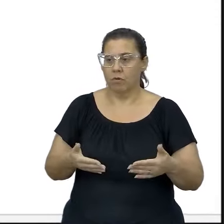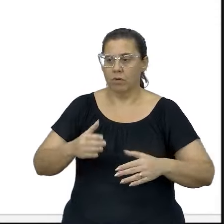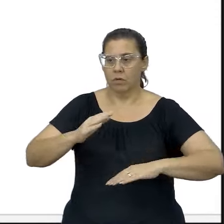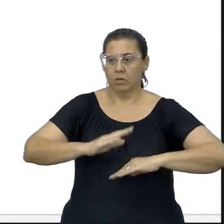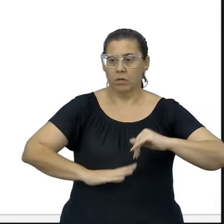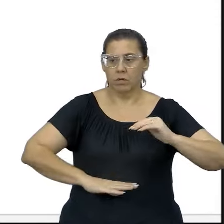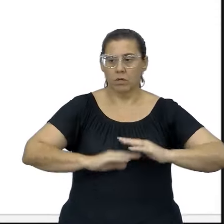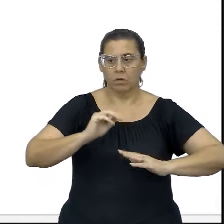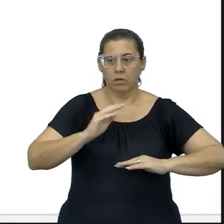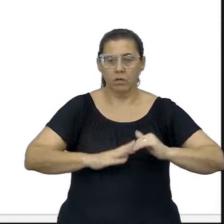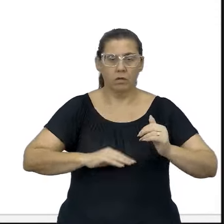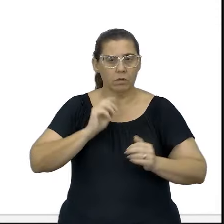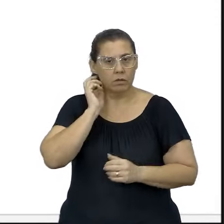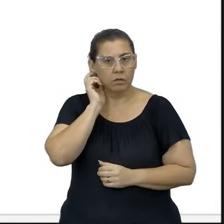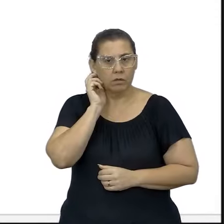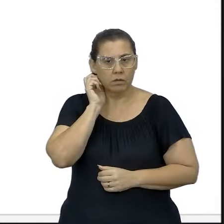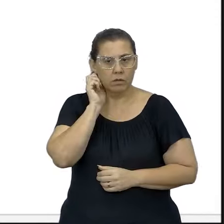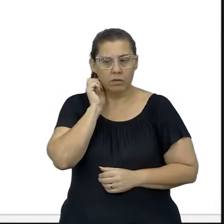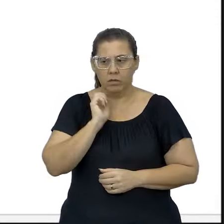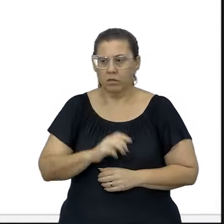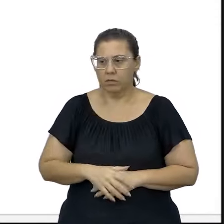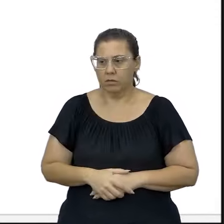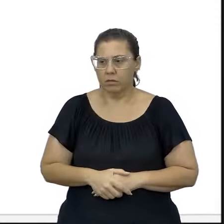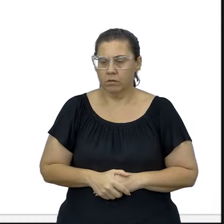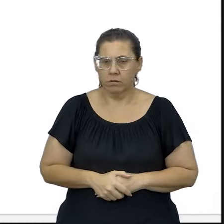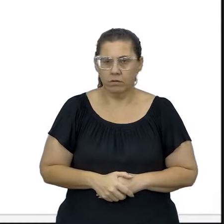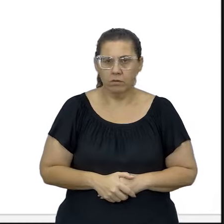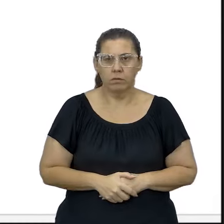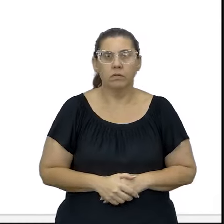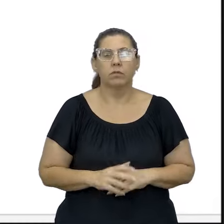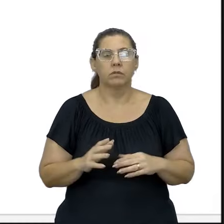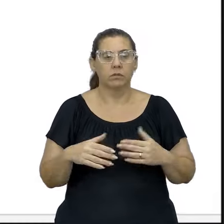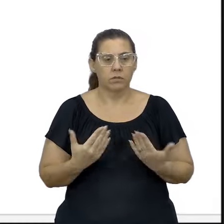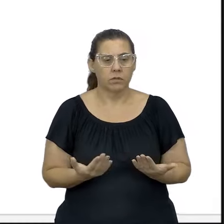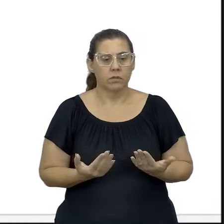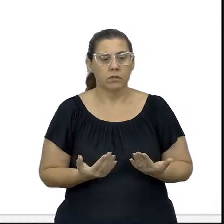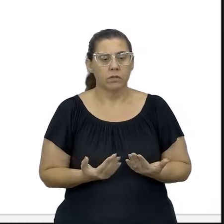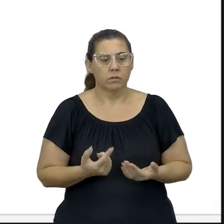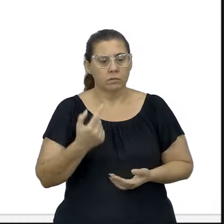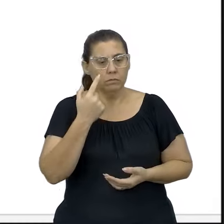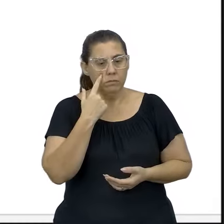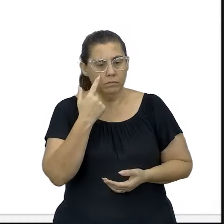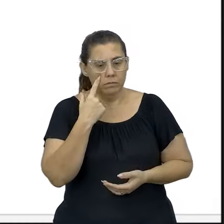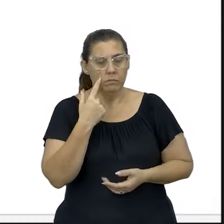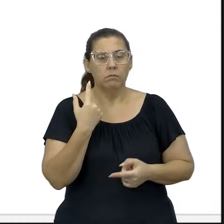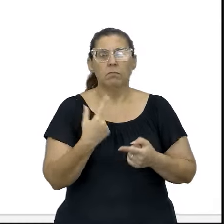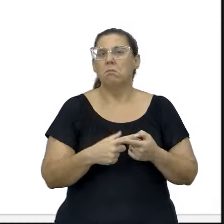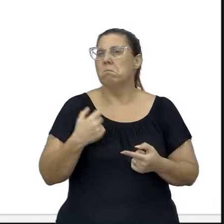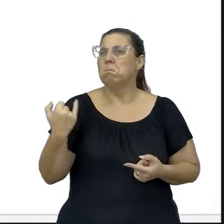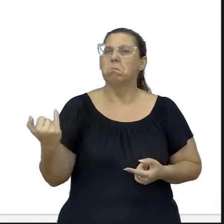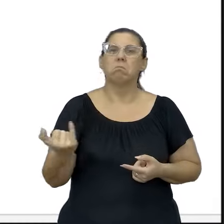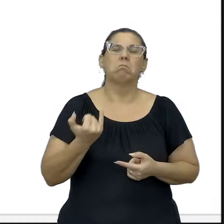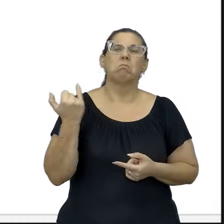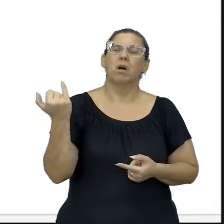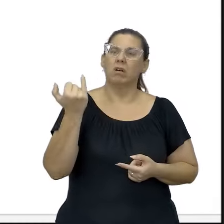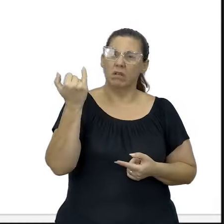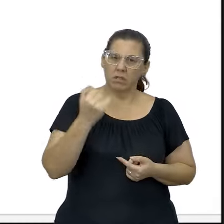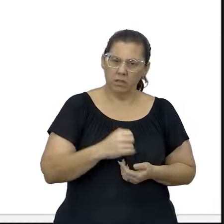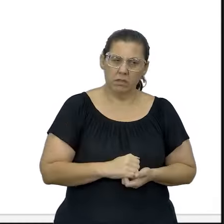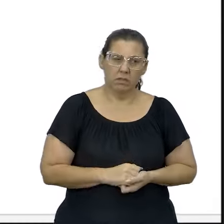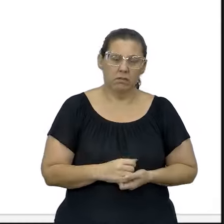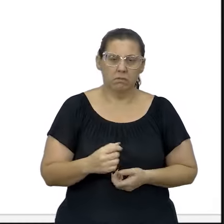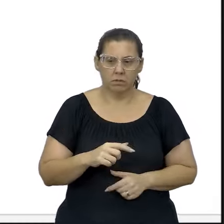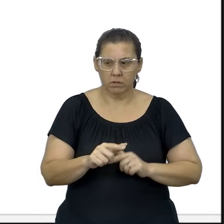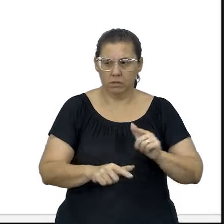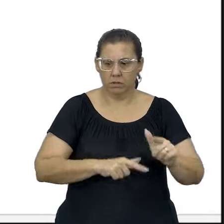habilidades que envolvem as estratégias de leitura. Na verdade, nós vamos entender por que elas são tão importantes, né, para o